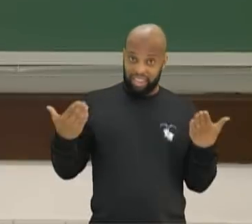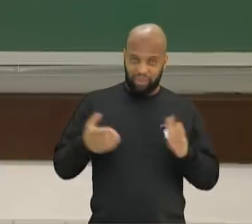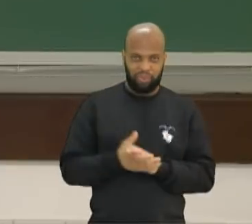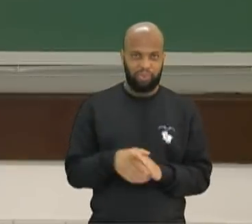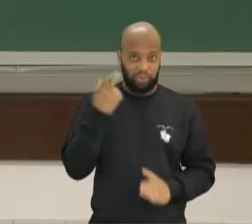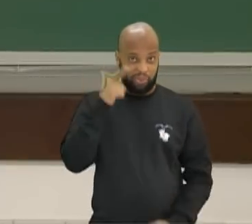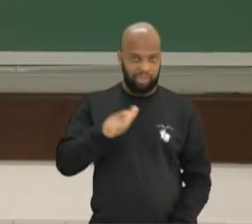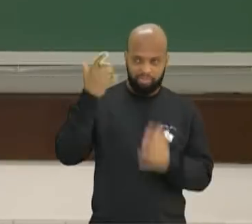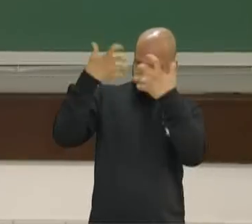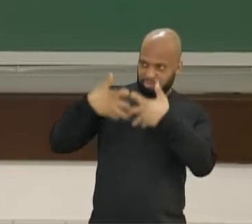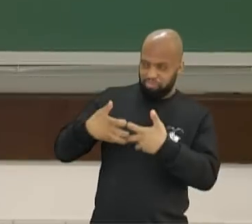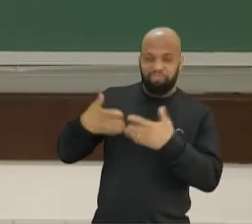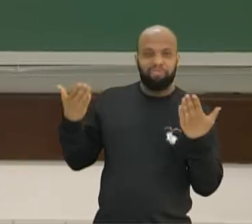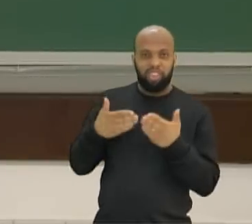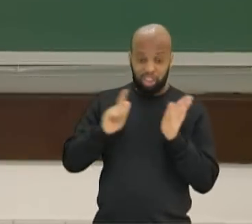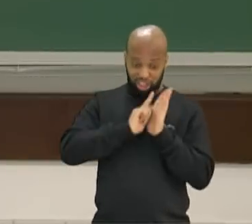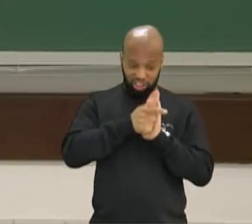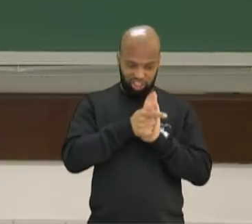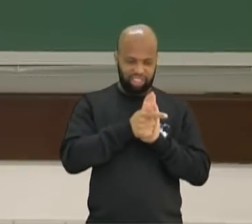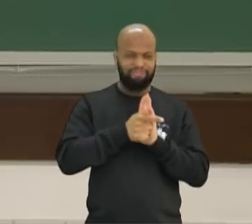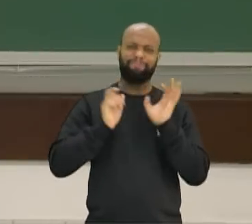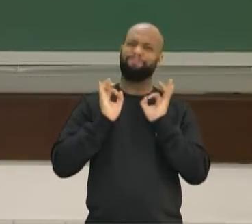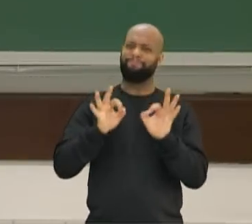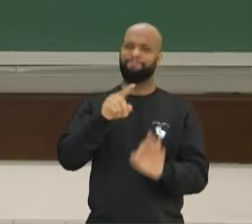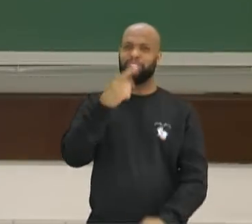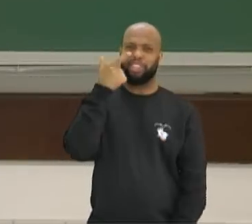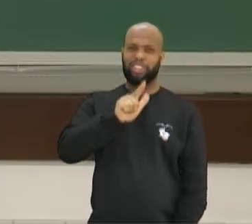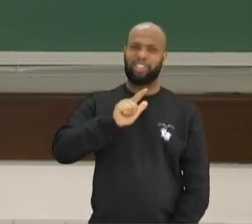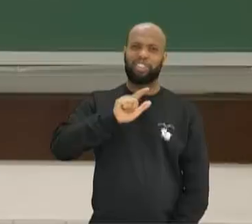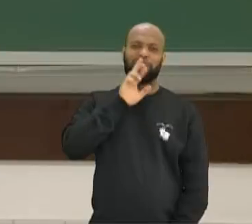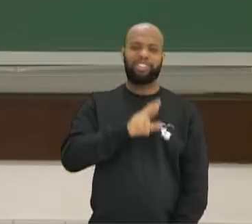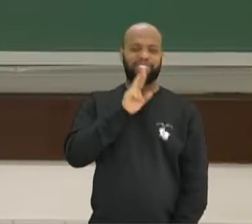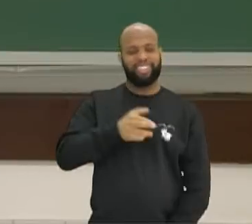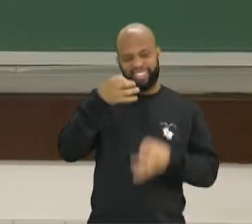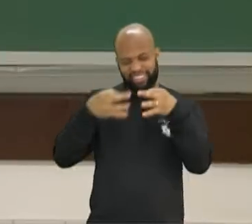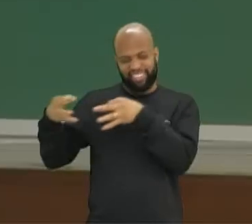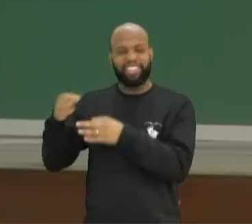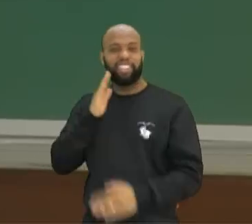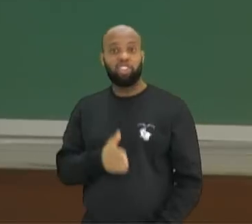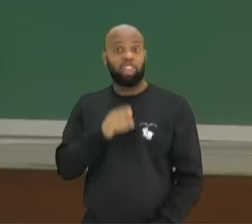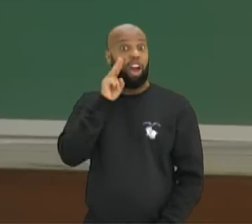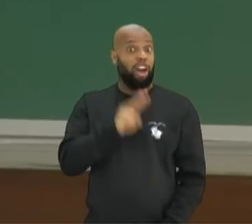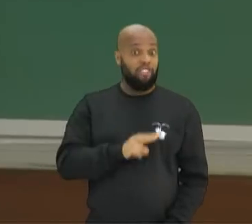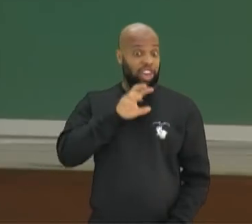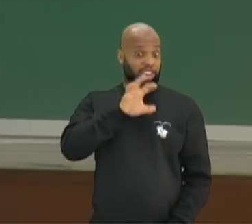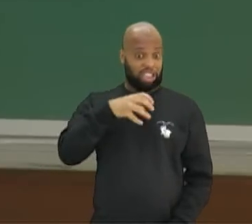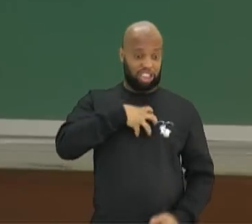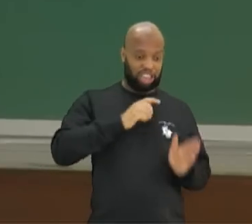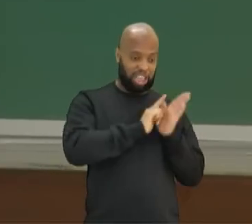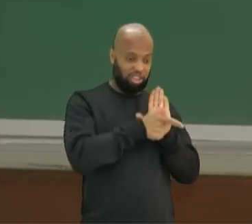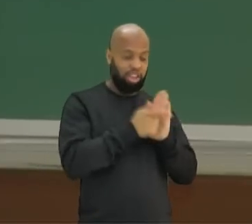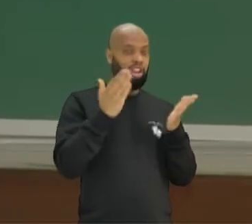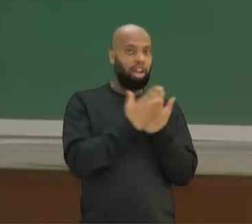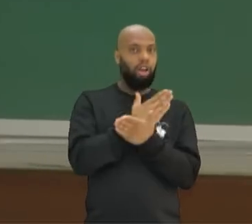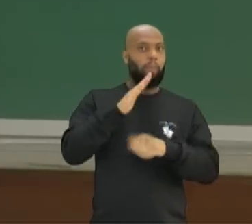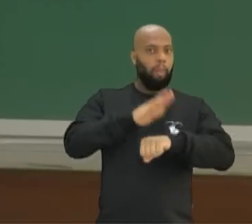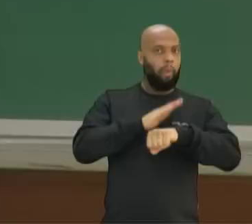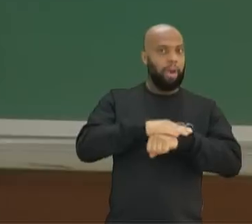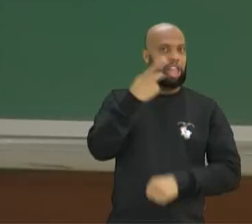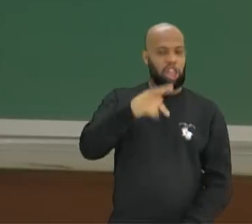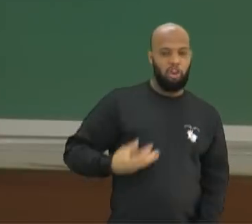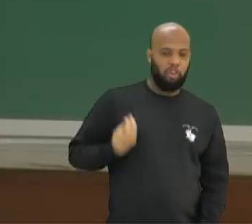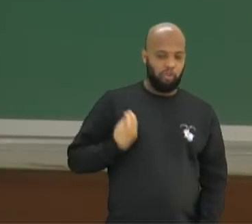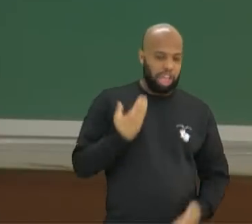Então, conseguiram pensar aí num gênero? Tenho certeza que todos vocês já viram esse gênero em algum momento da